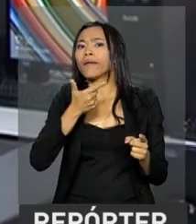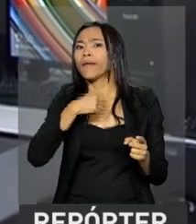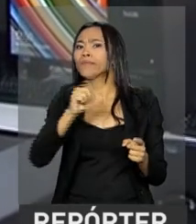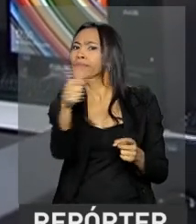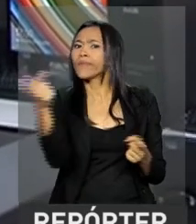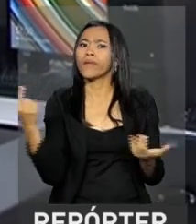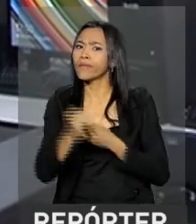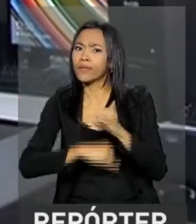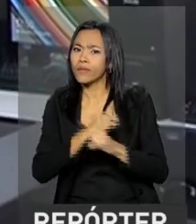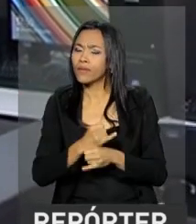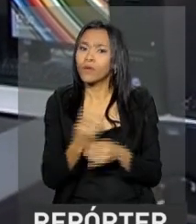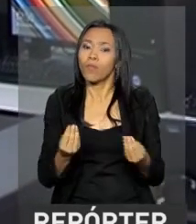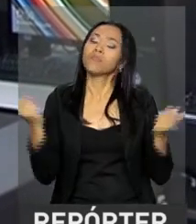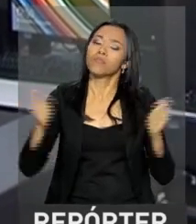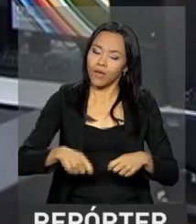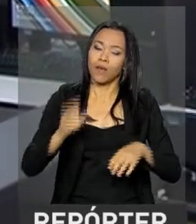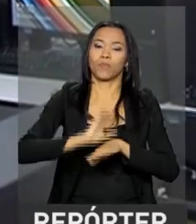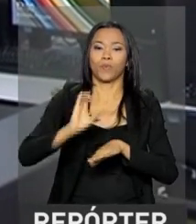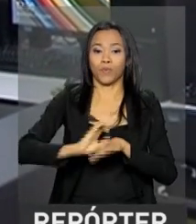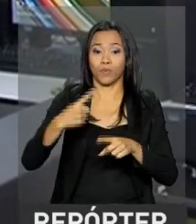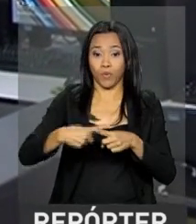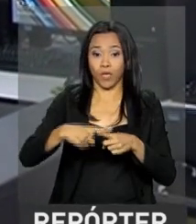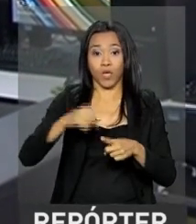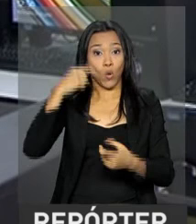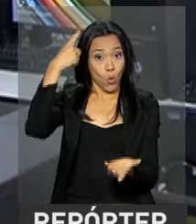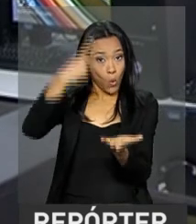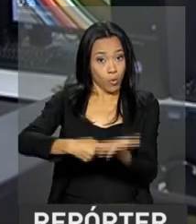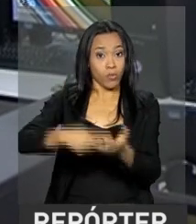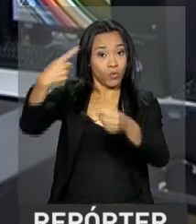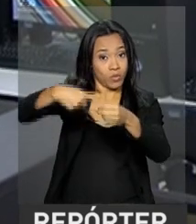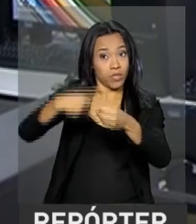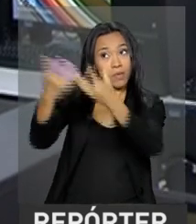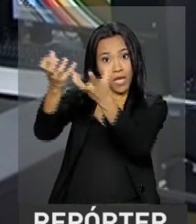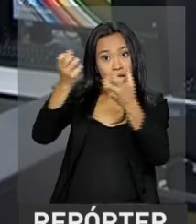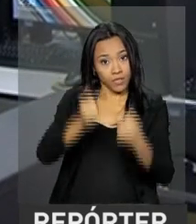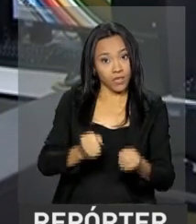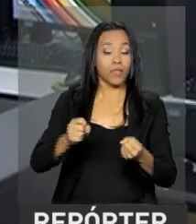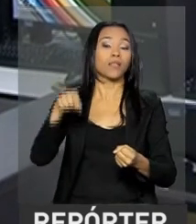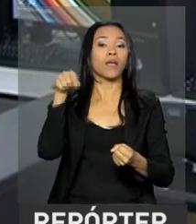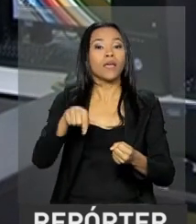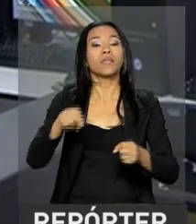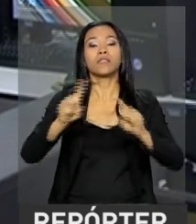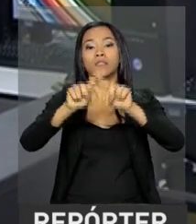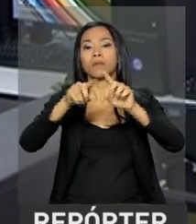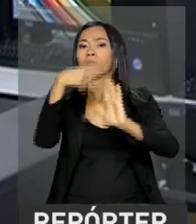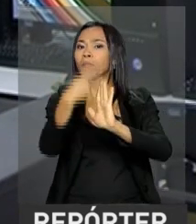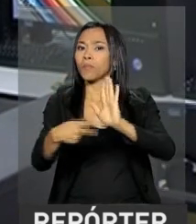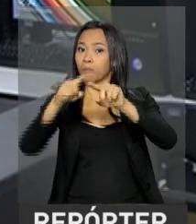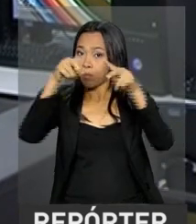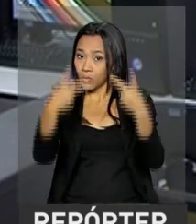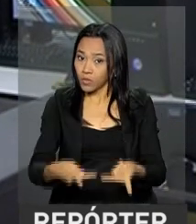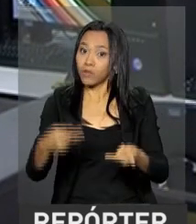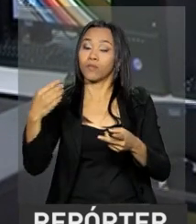computadores também pode fazer o curso porque um dos compromissos do município que adere ao programa do ministério do turismo é oferecer a quem se